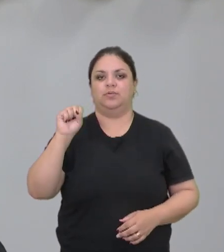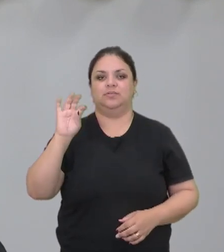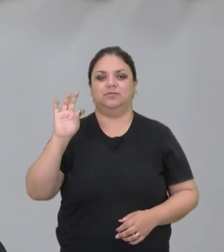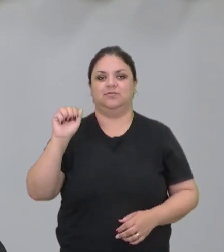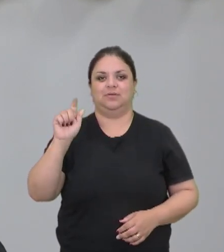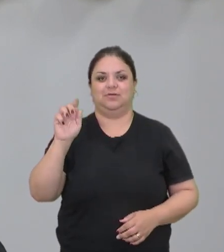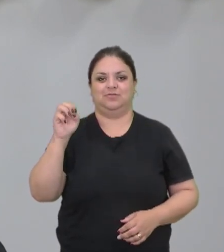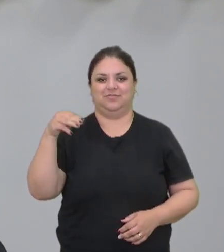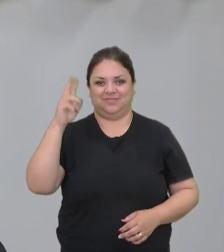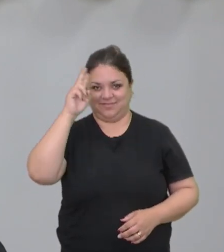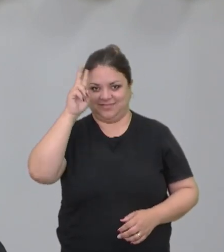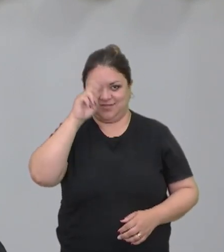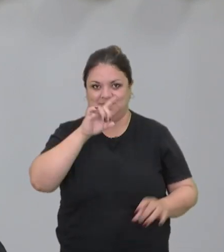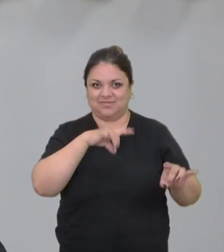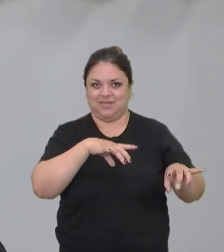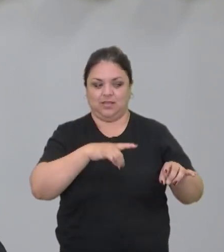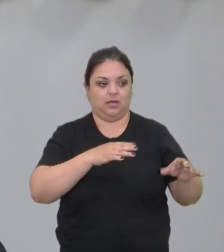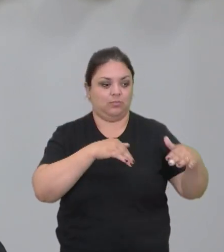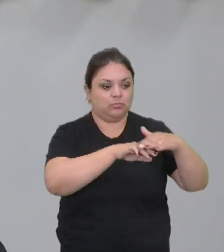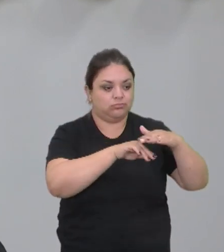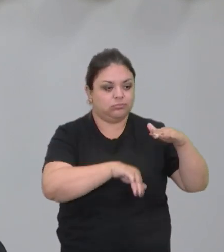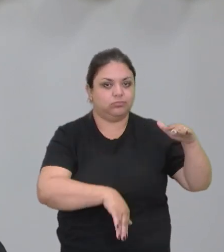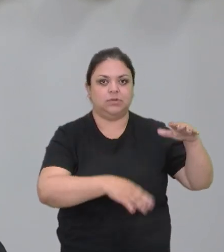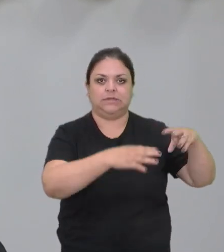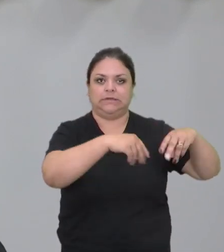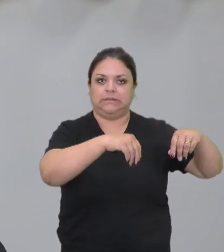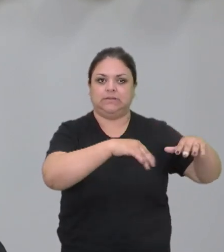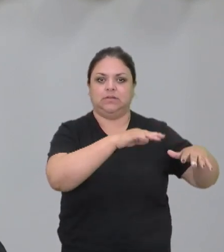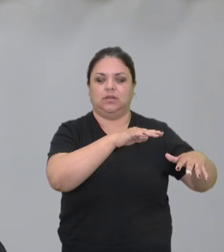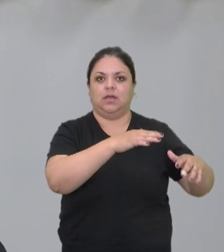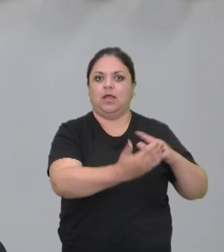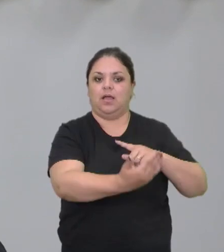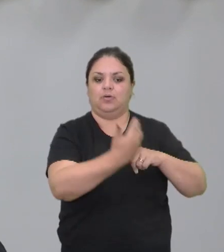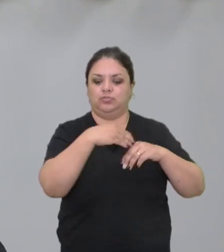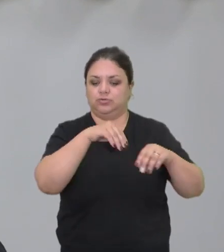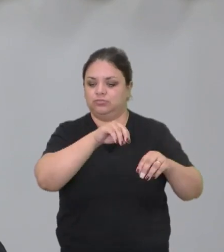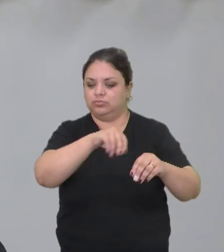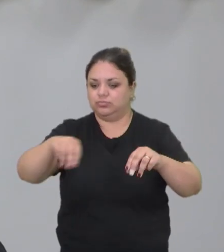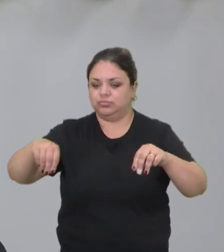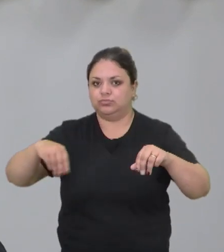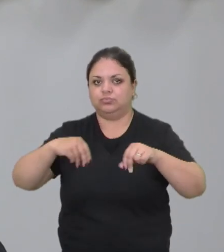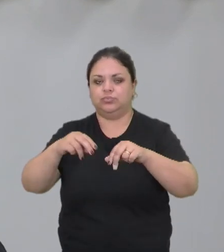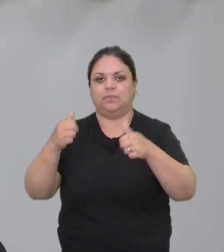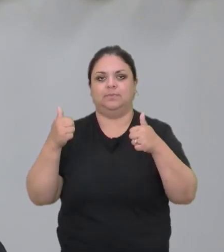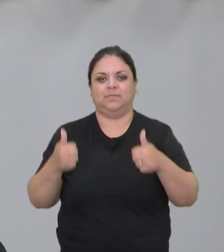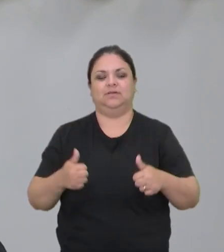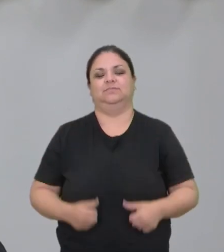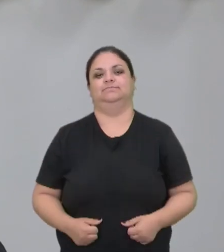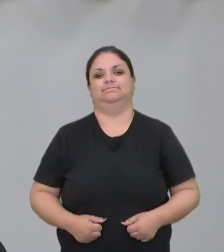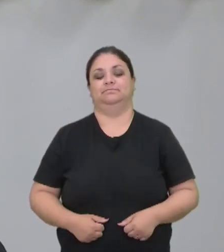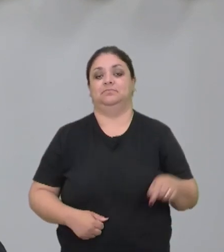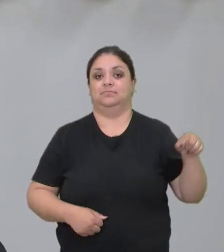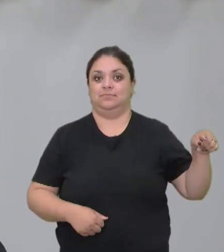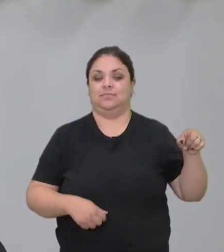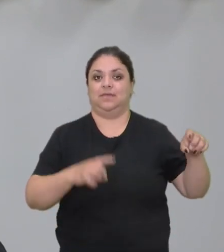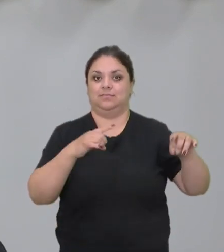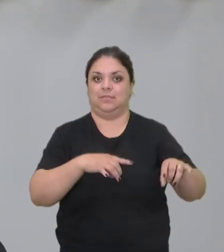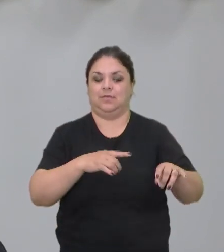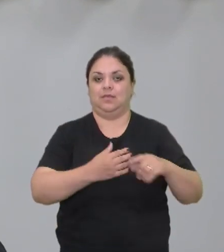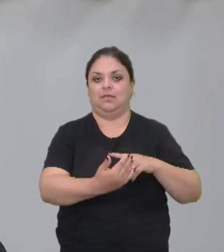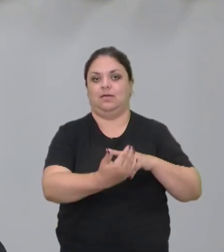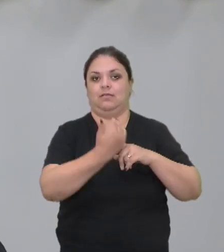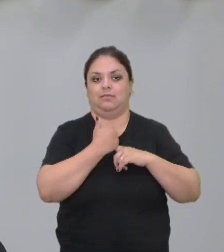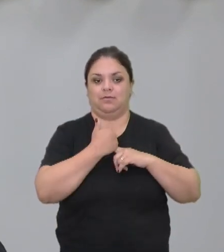outra técnica que poderia também ser muito eficaz e eficiente para a gente, na verdade,